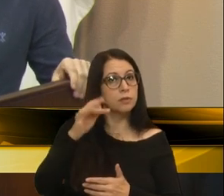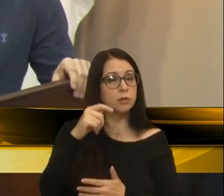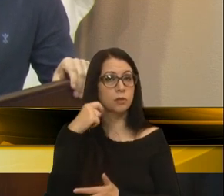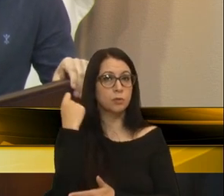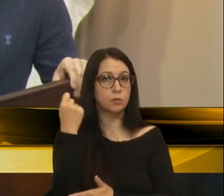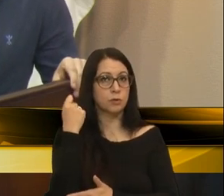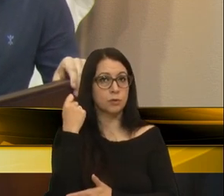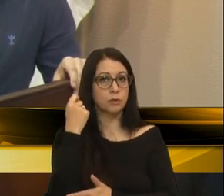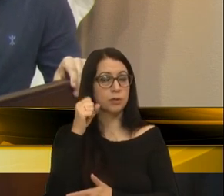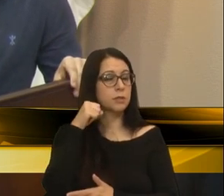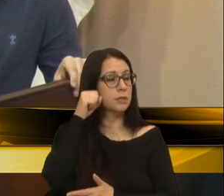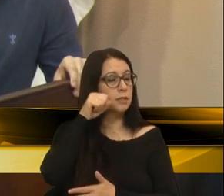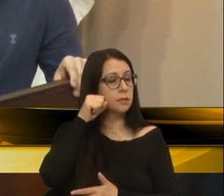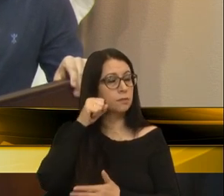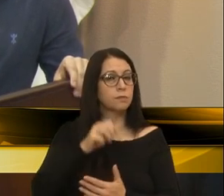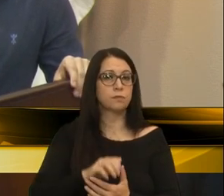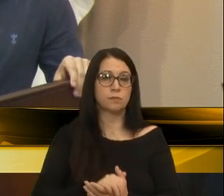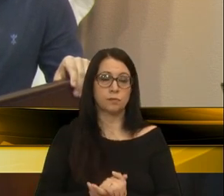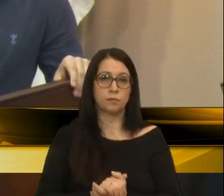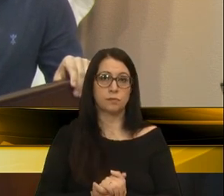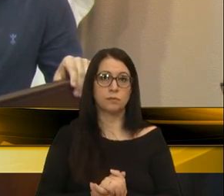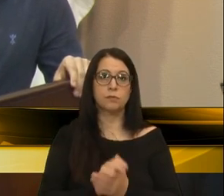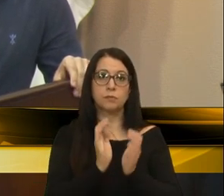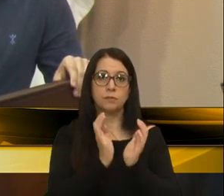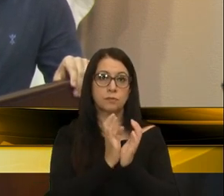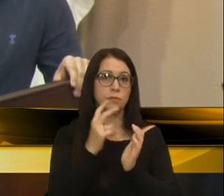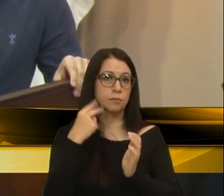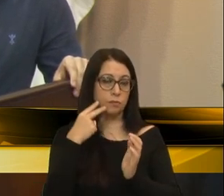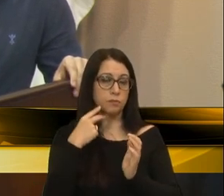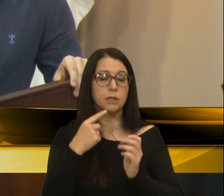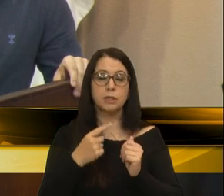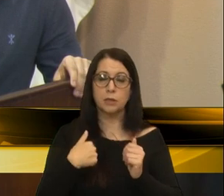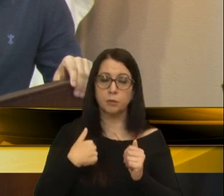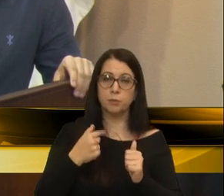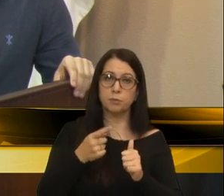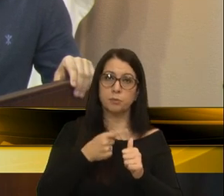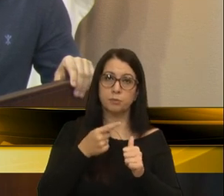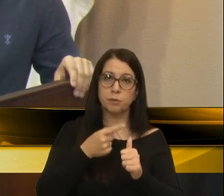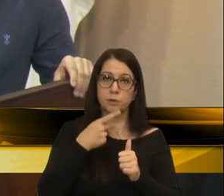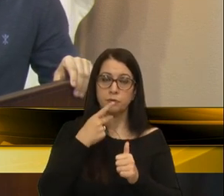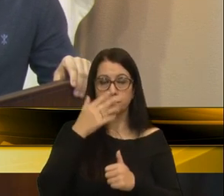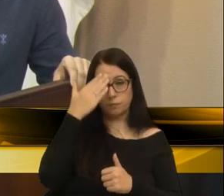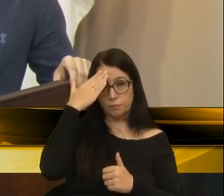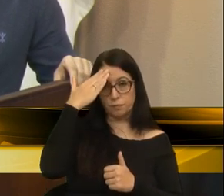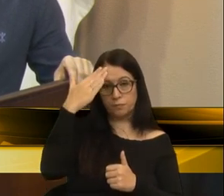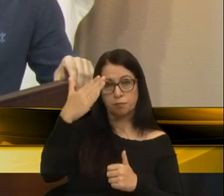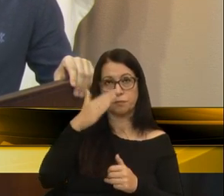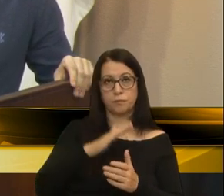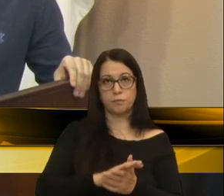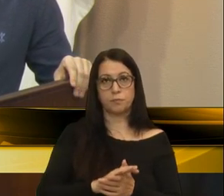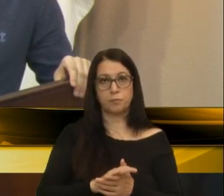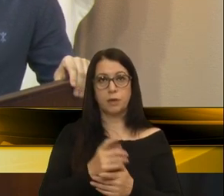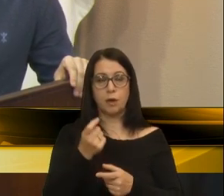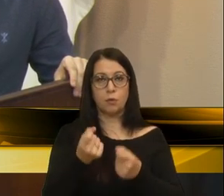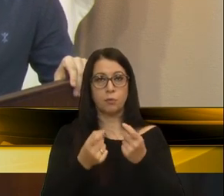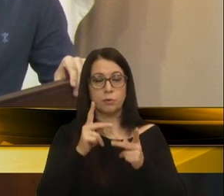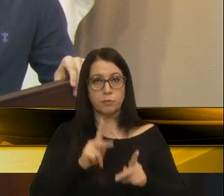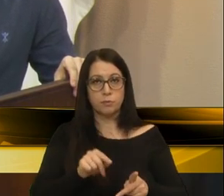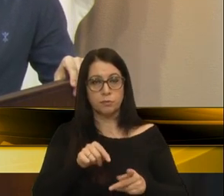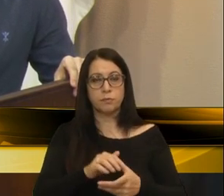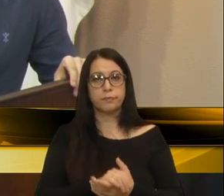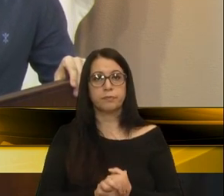do Sul e senadores. Colegas vereadores, eu tenho que fazer um agradecimento a algumas pessoas